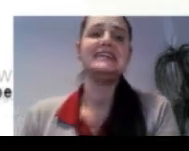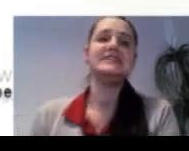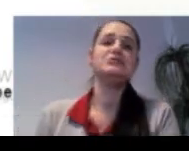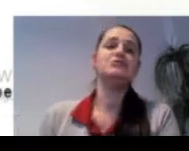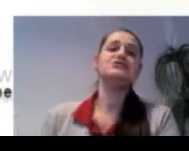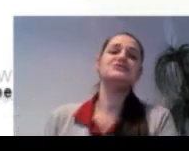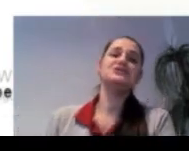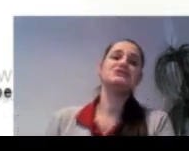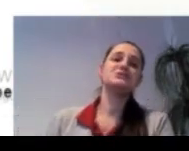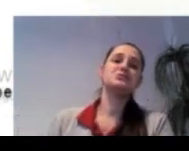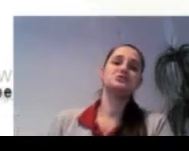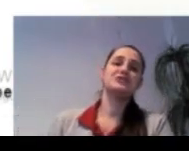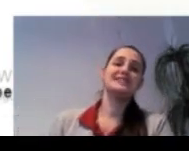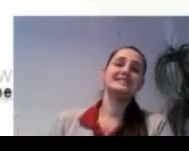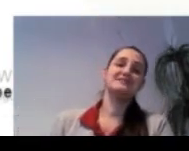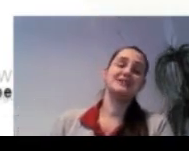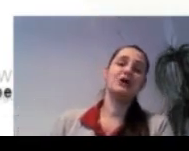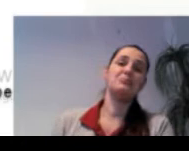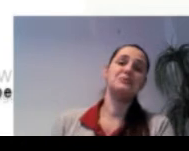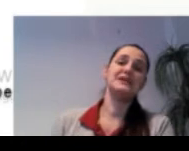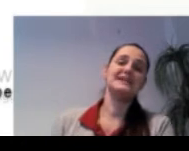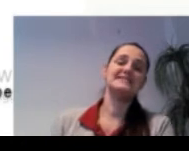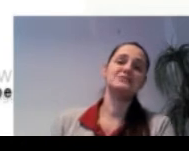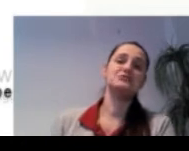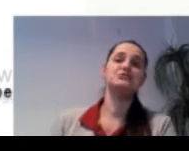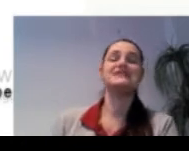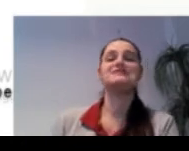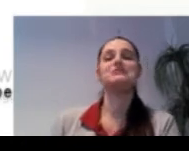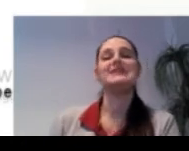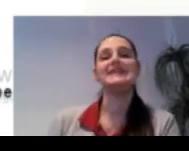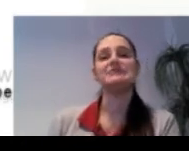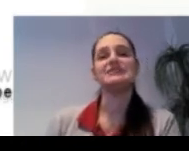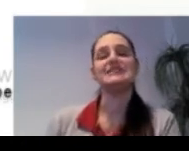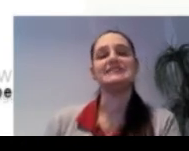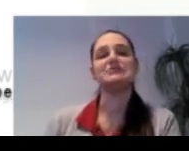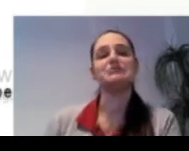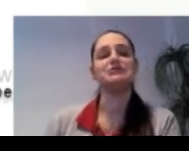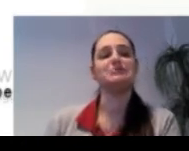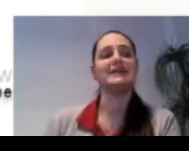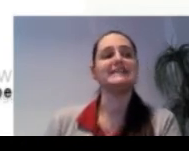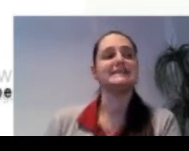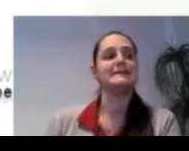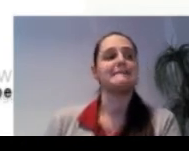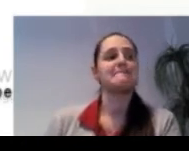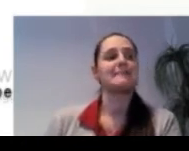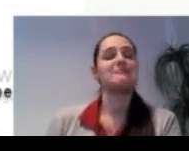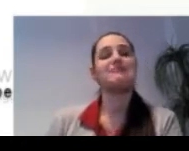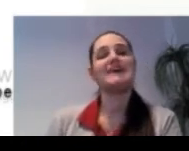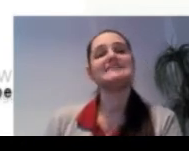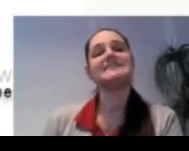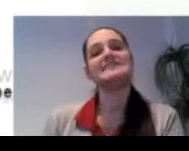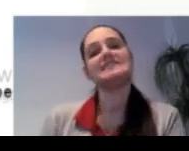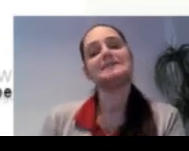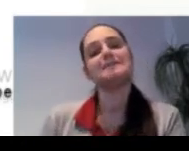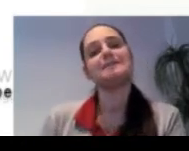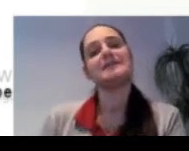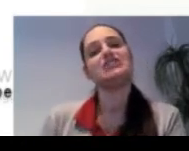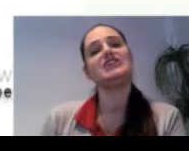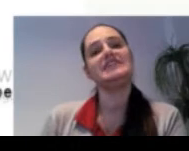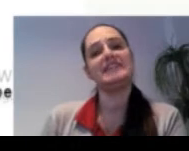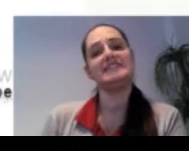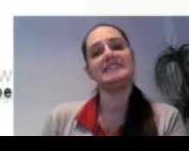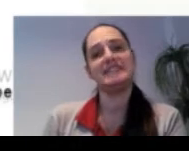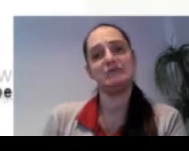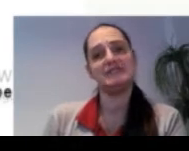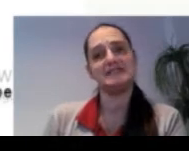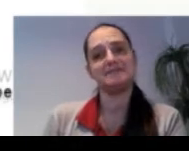dela. Então, os vírus que possuem esse envelope, eles são muito mais virulentos, eles são muito mais fáceis